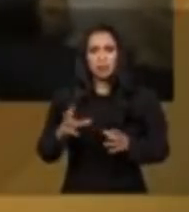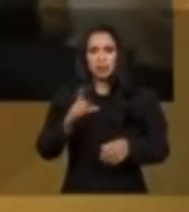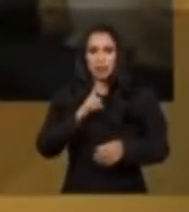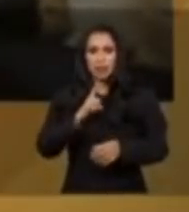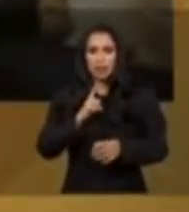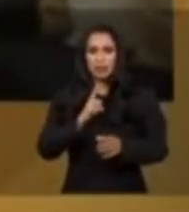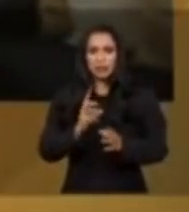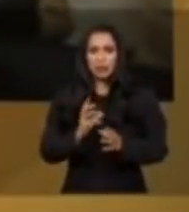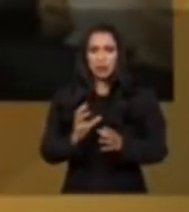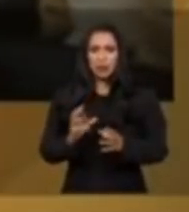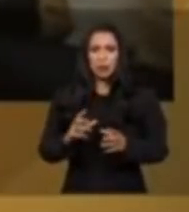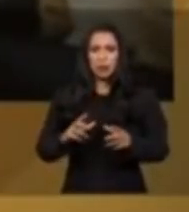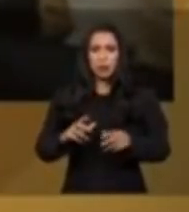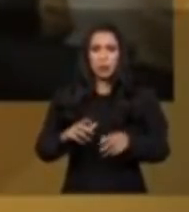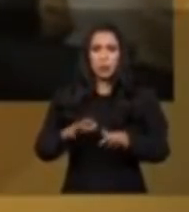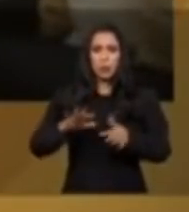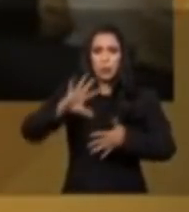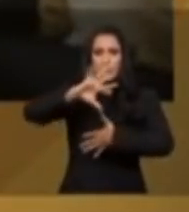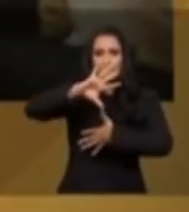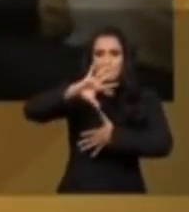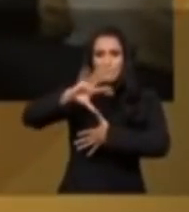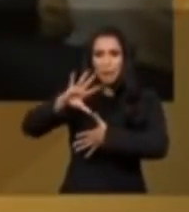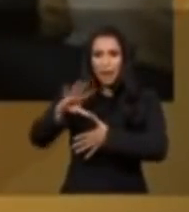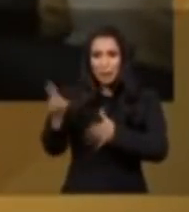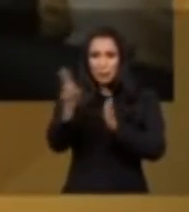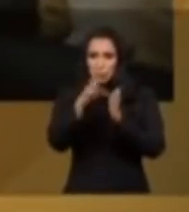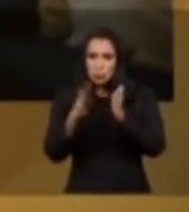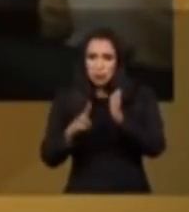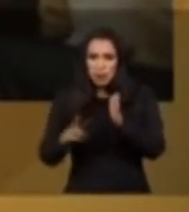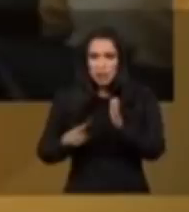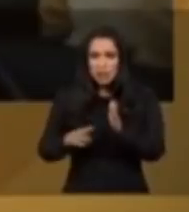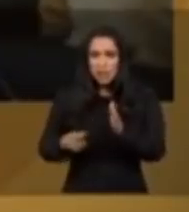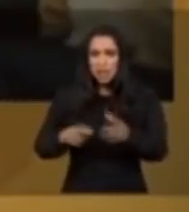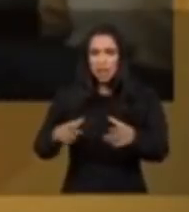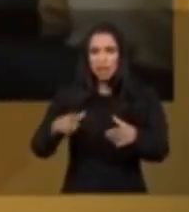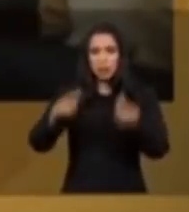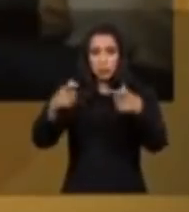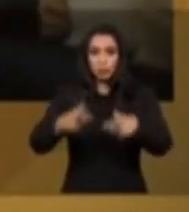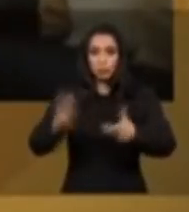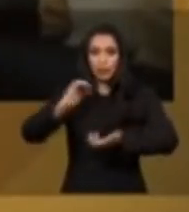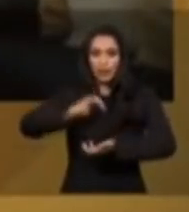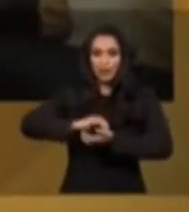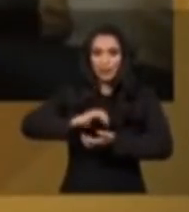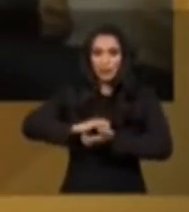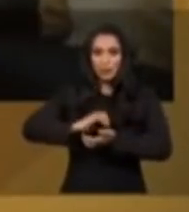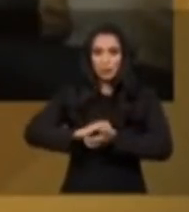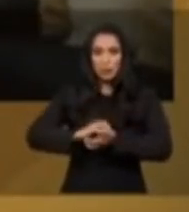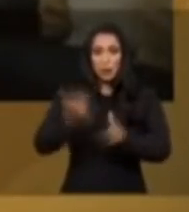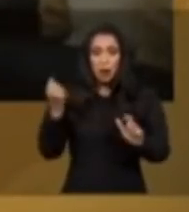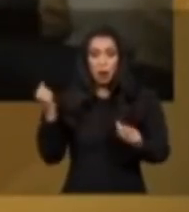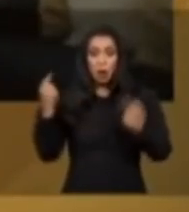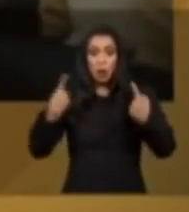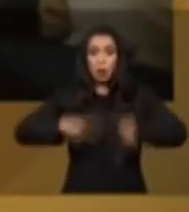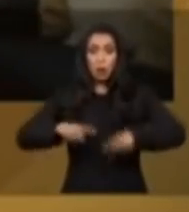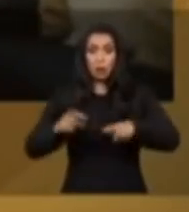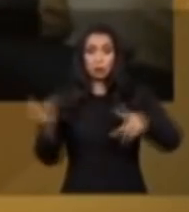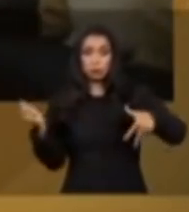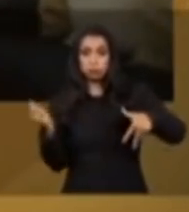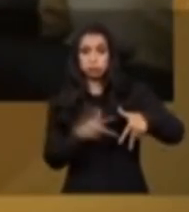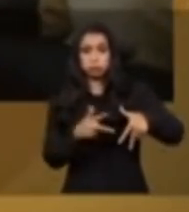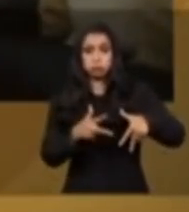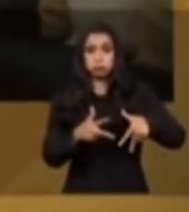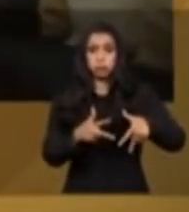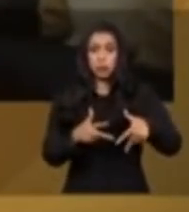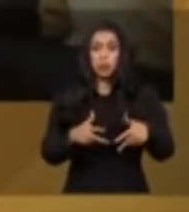o croqui da planta do Supremo Tribunal Federal, já é para tentativa do atentado contra os ministros do Supremo